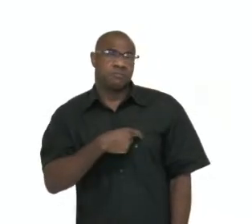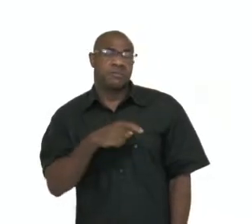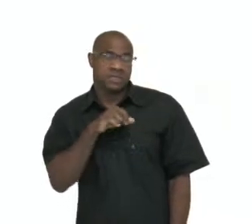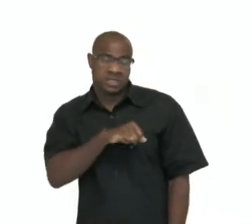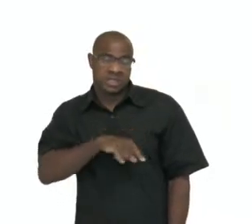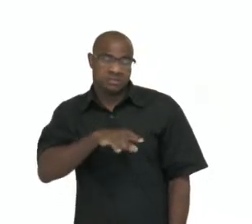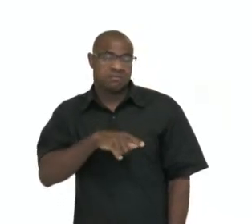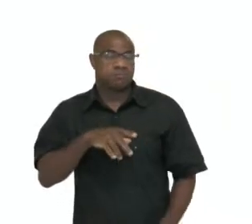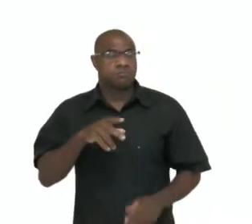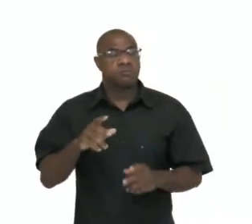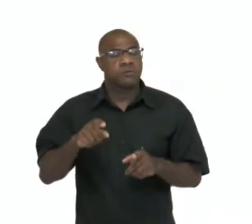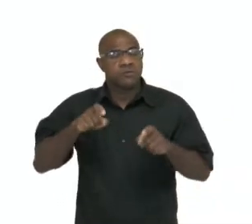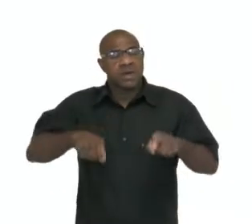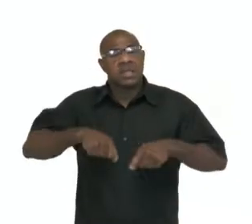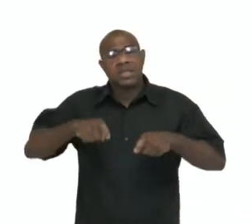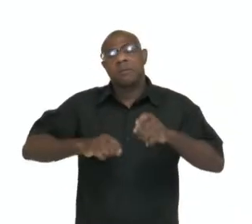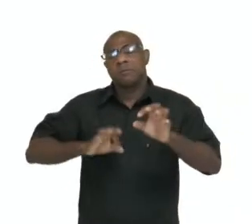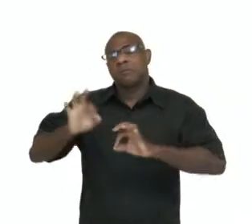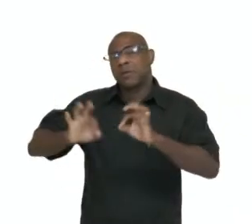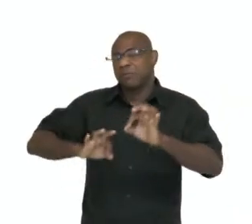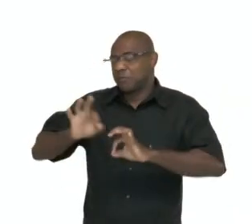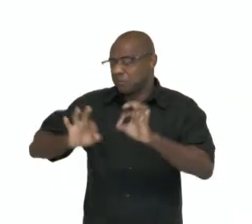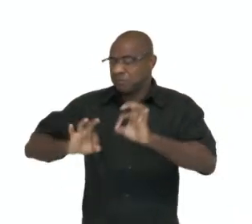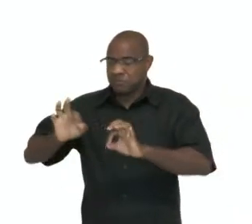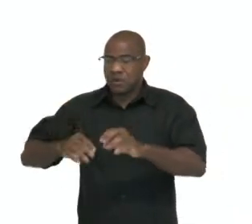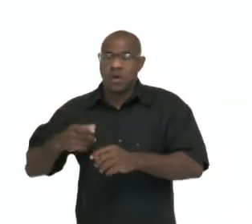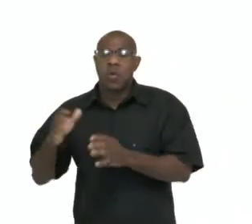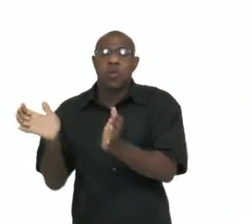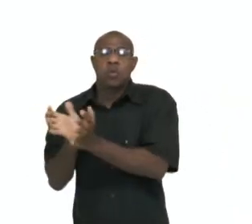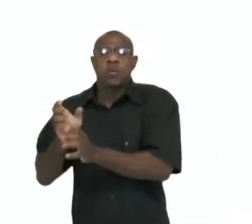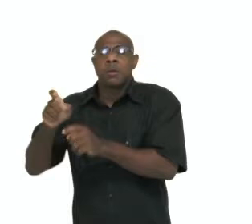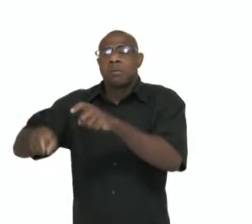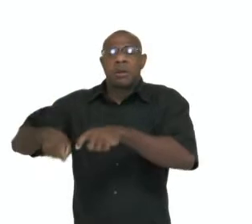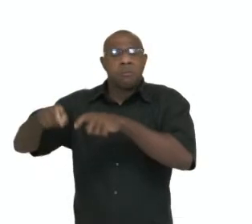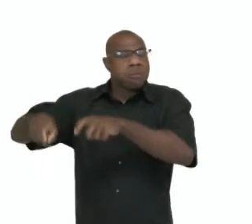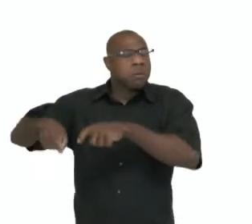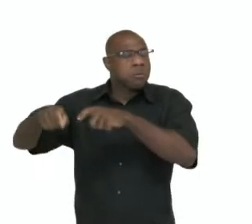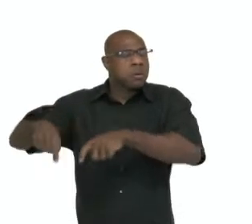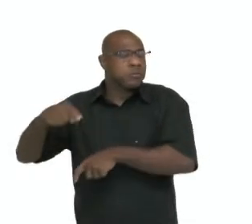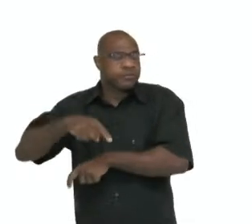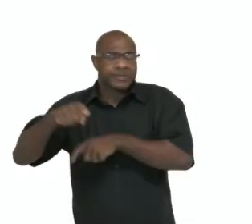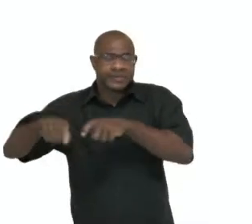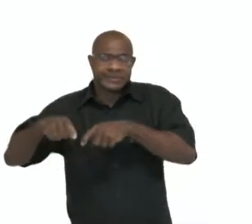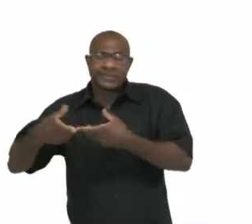os fazendeiros prepararam a emboscada 1 ano depois de seu falecimento.